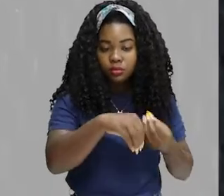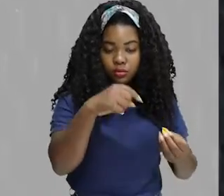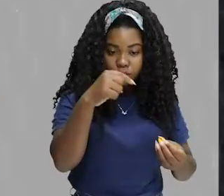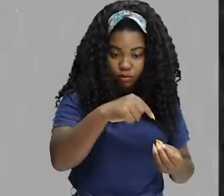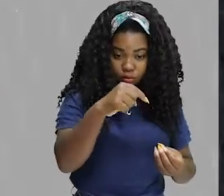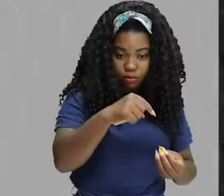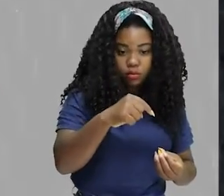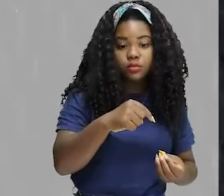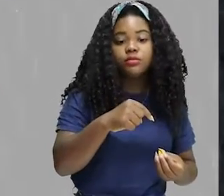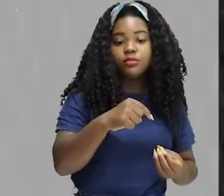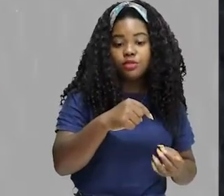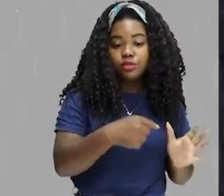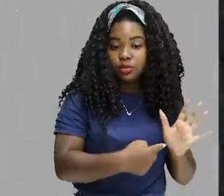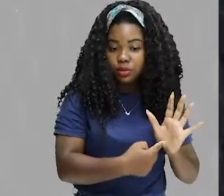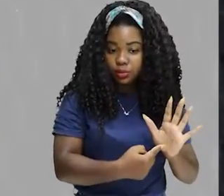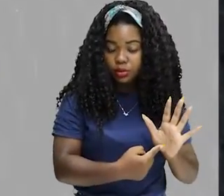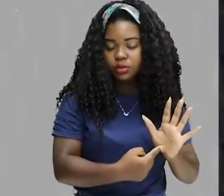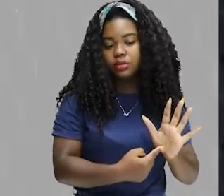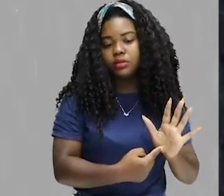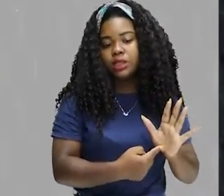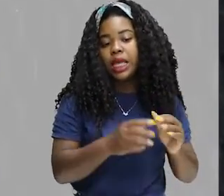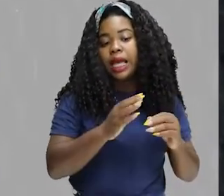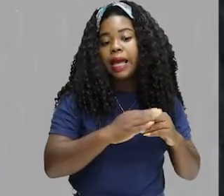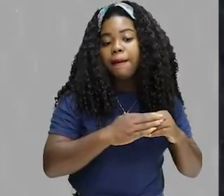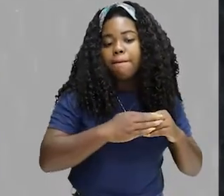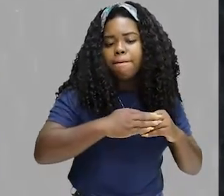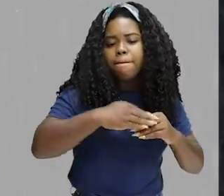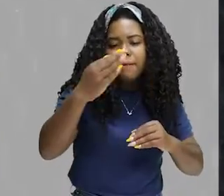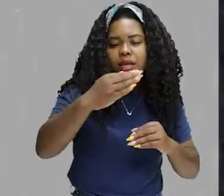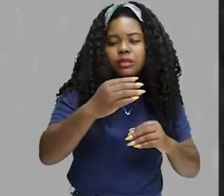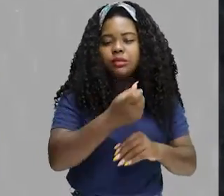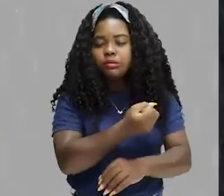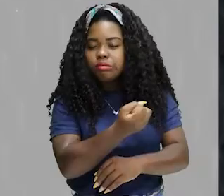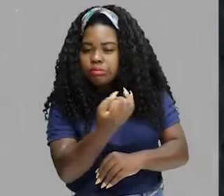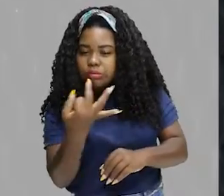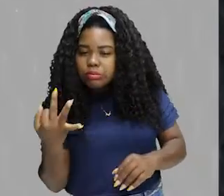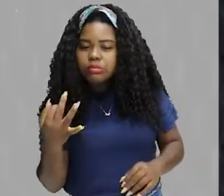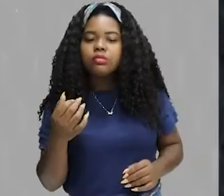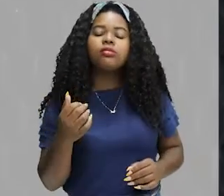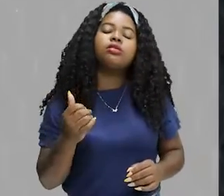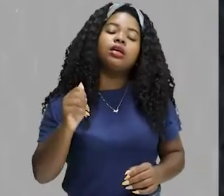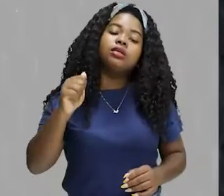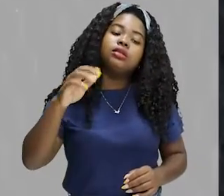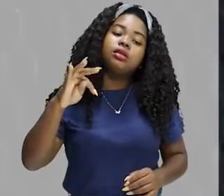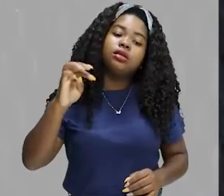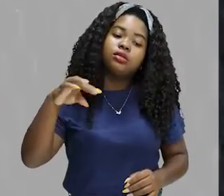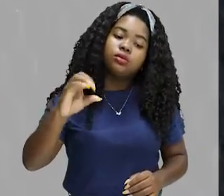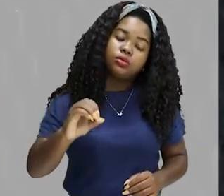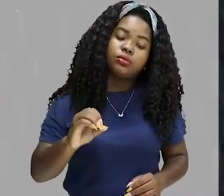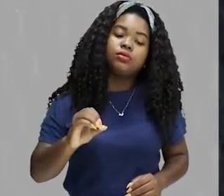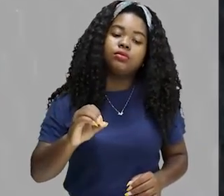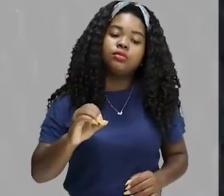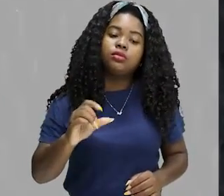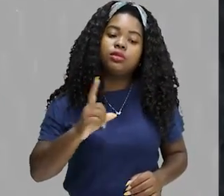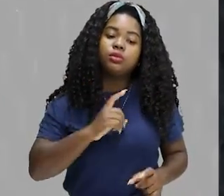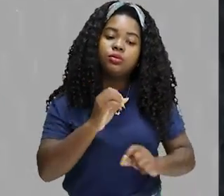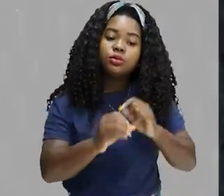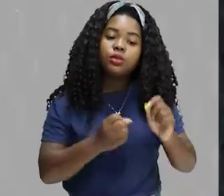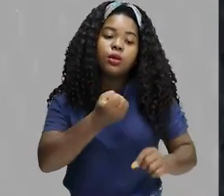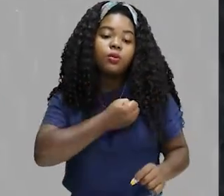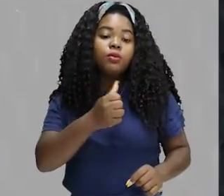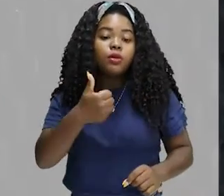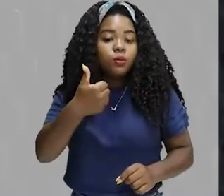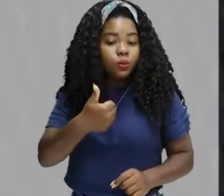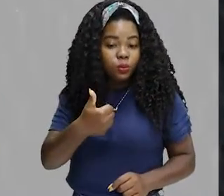seja, aquela substância que apresenta a maior quantidade de átomos, atribuiremos o coeficiente 1 e